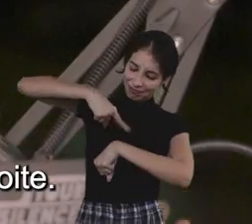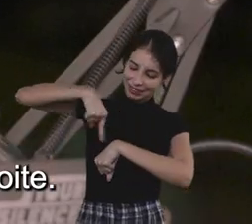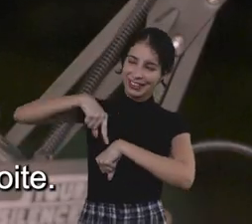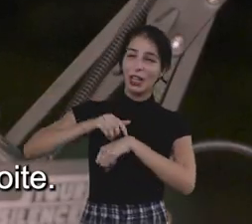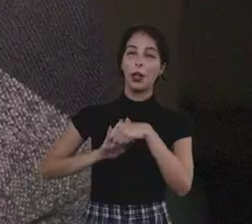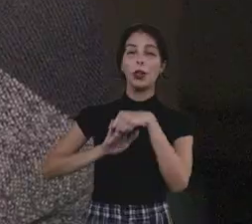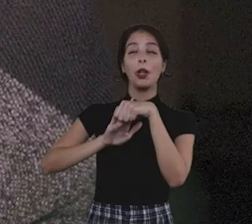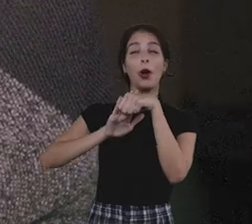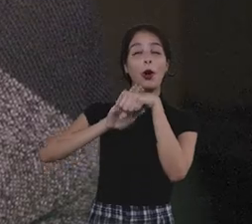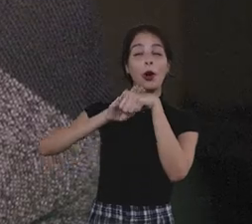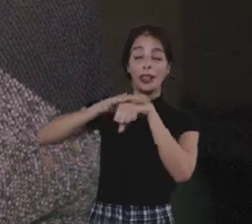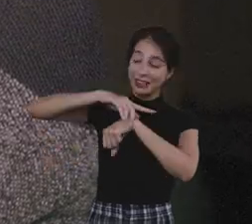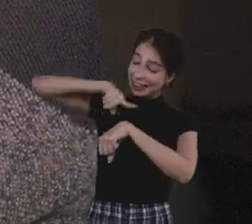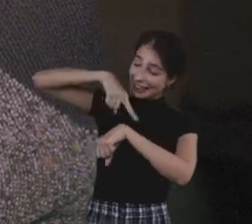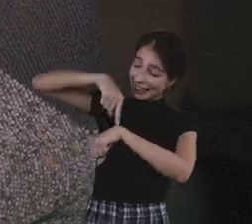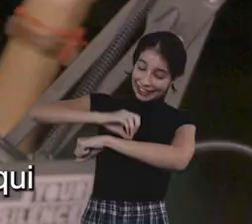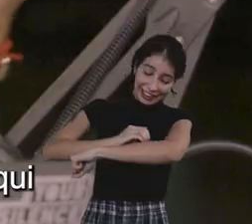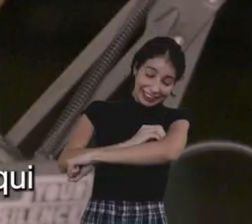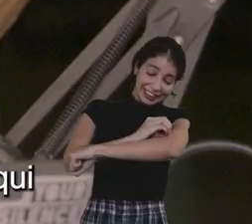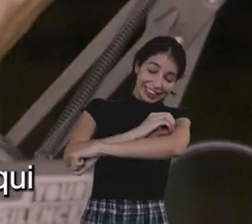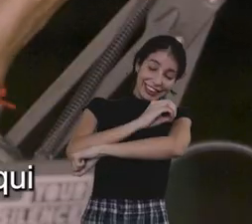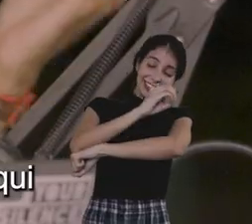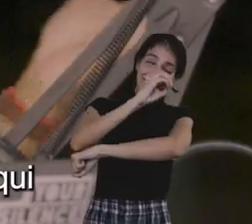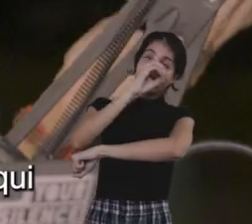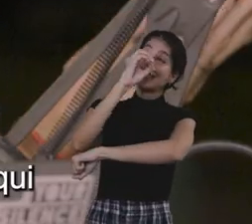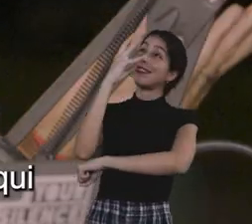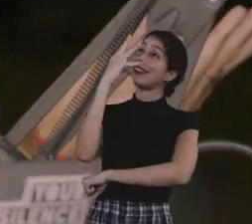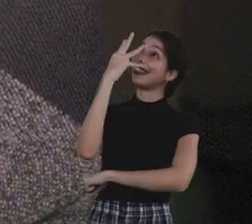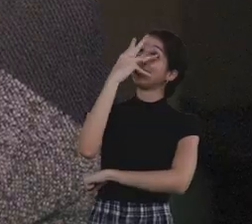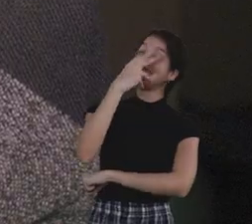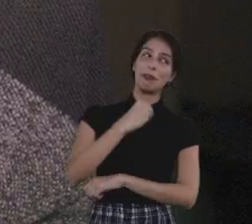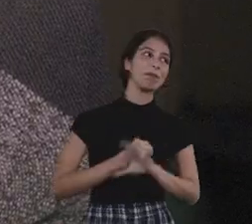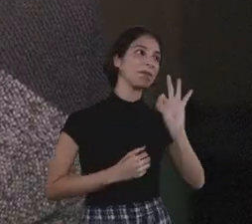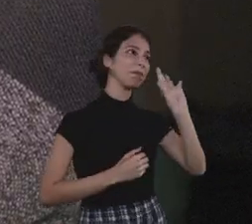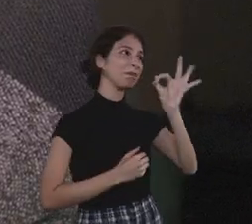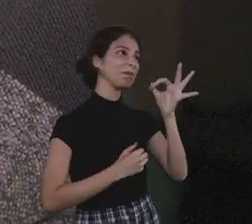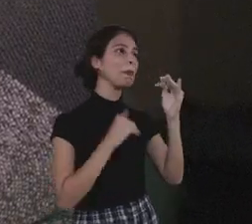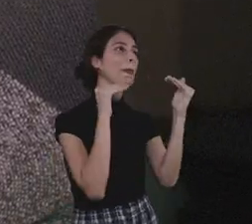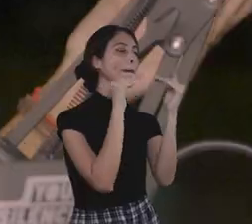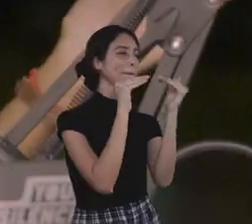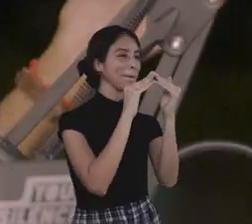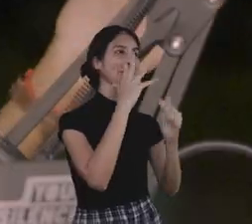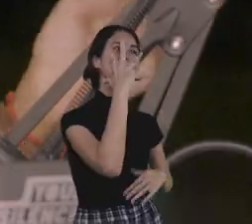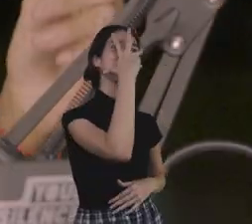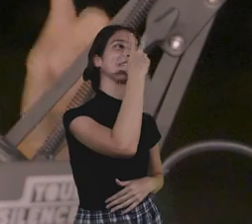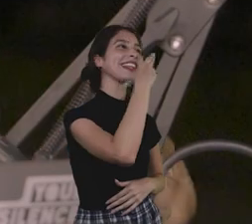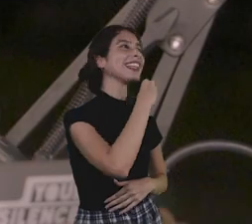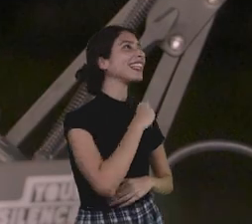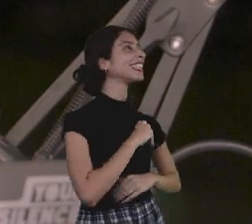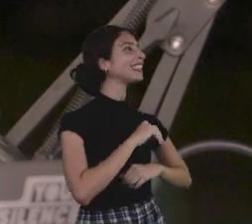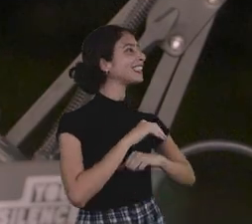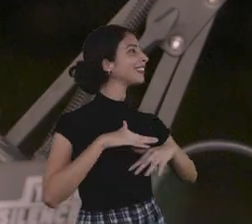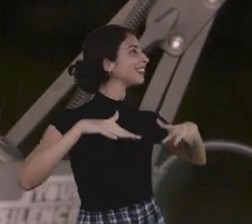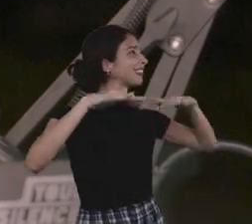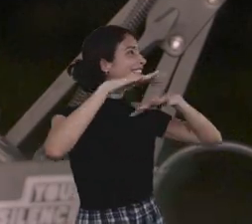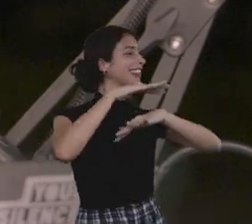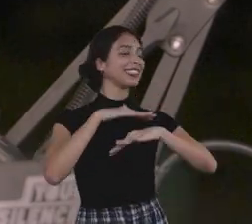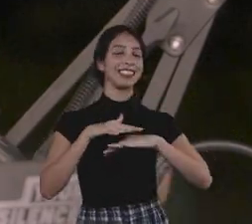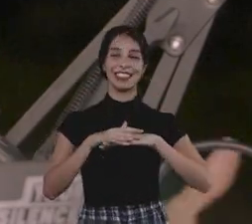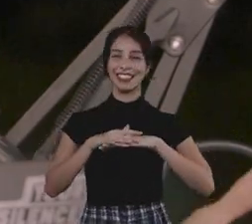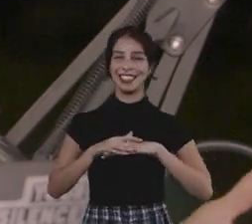o resto da noite até amanhecer e Seria lindo eu Suponho obg eu supon nesse Desc nesse descampado aqui atrás da